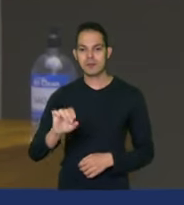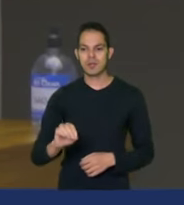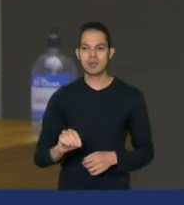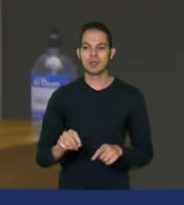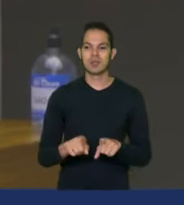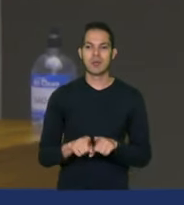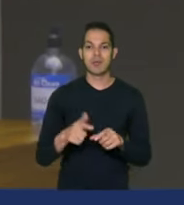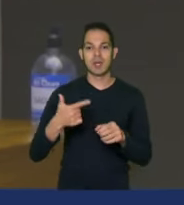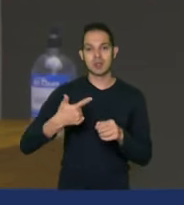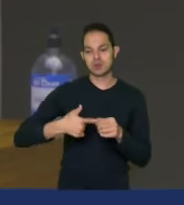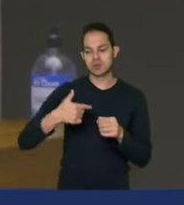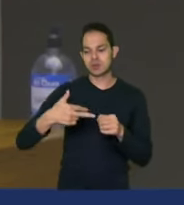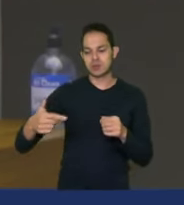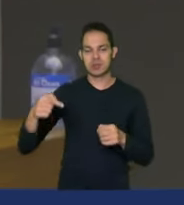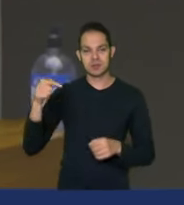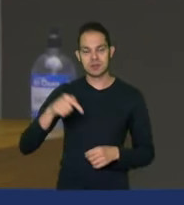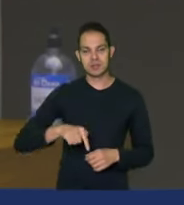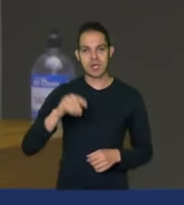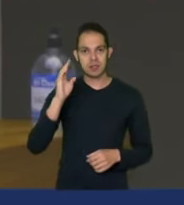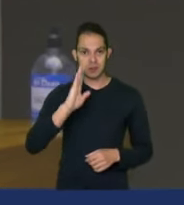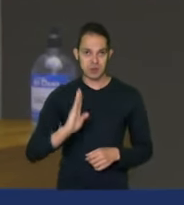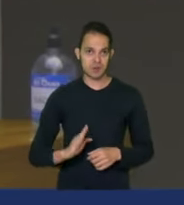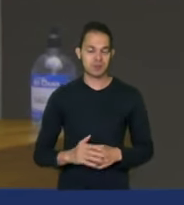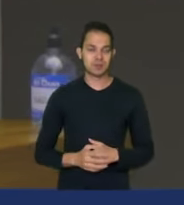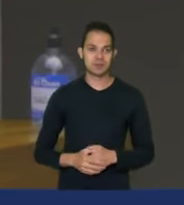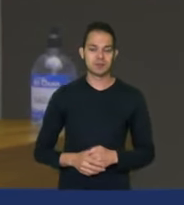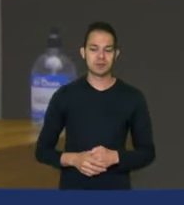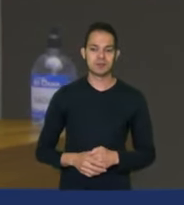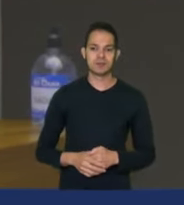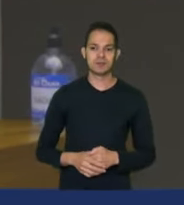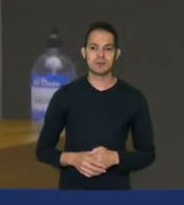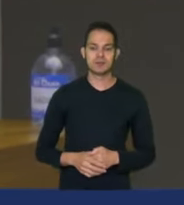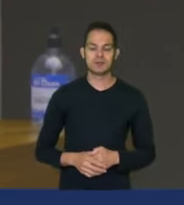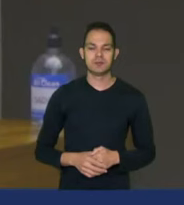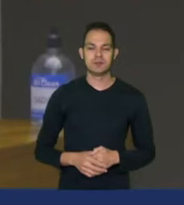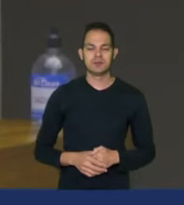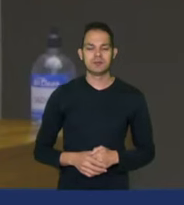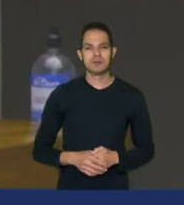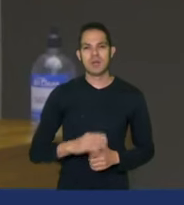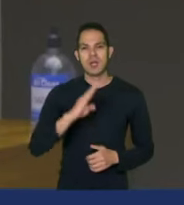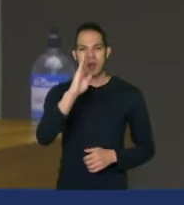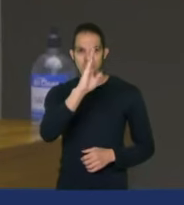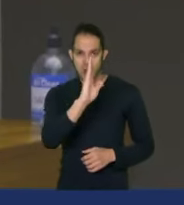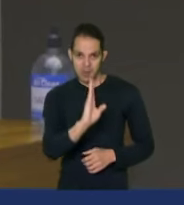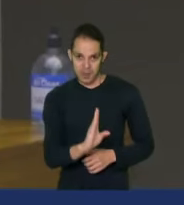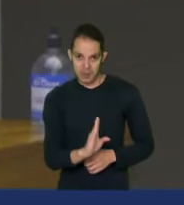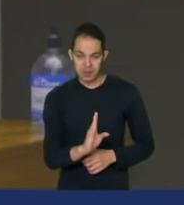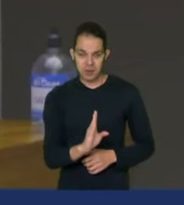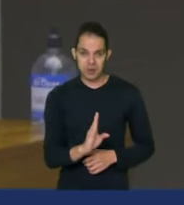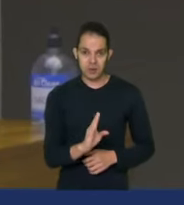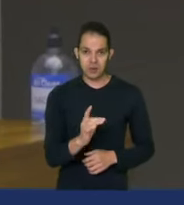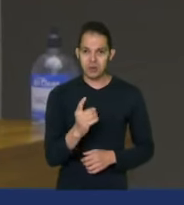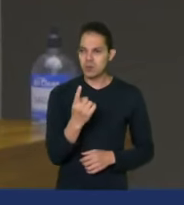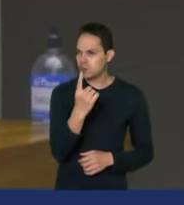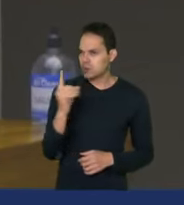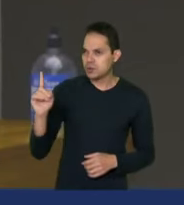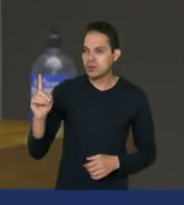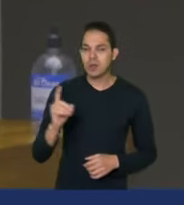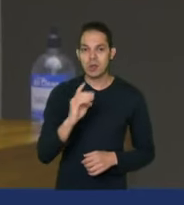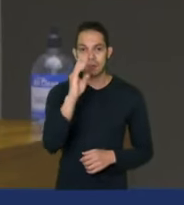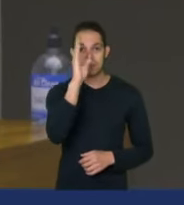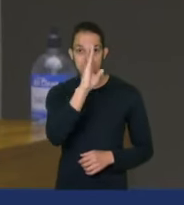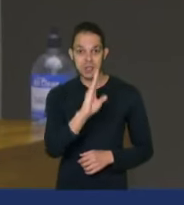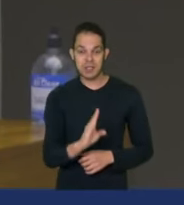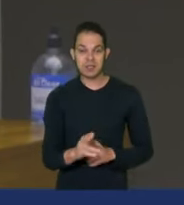combustíveis no Brasil. Então, o Brasil, para finalizar, ele pode ter outra forma de